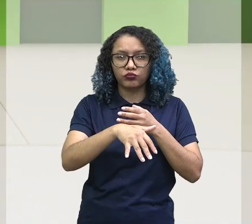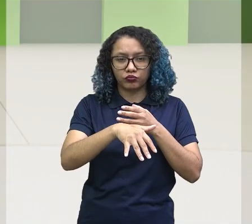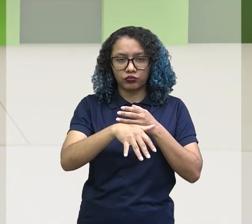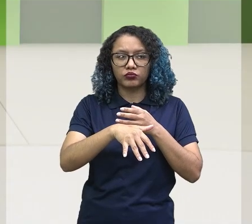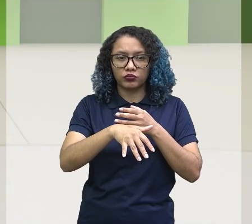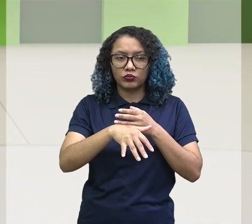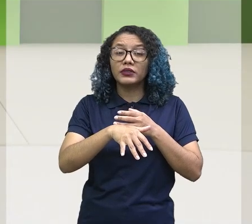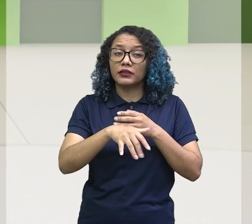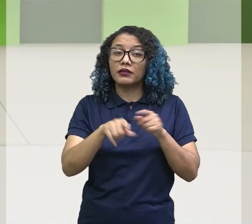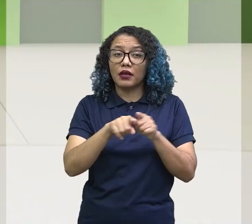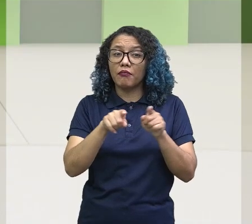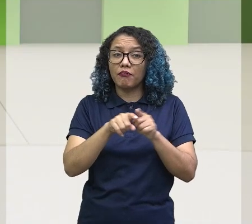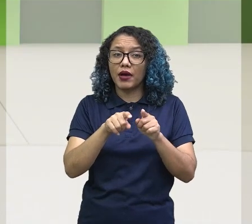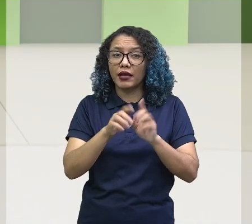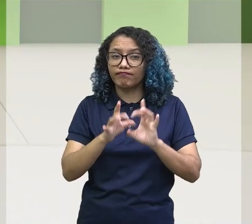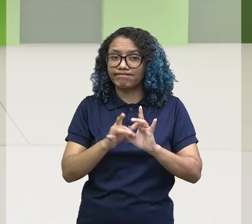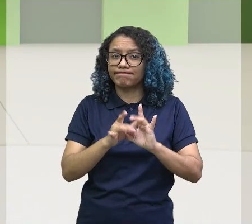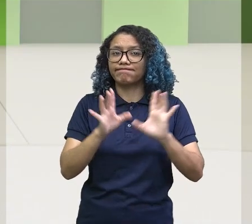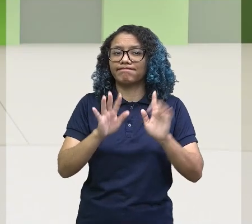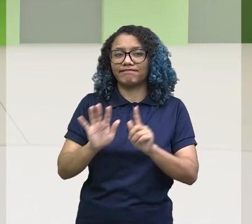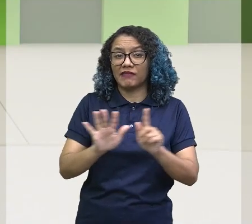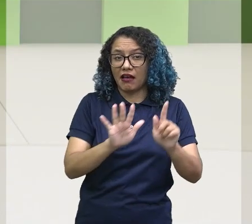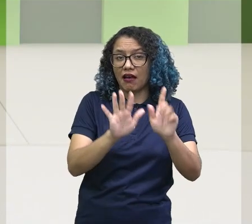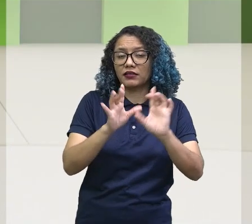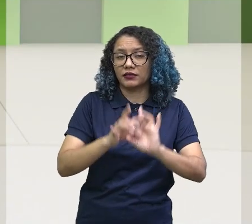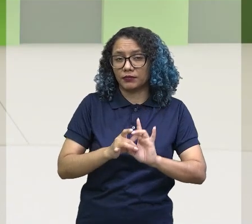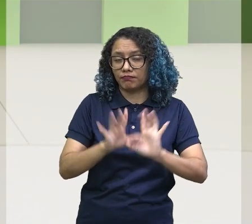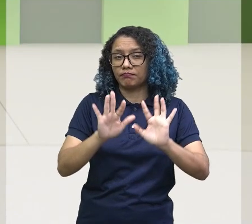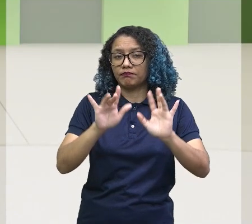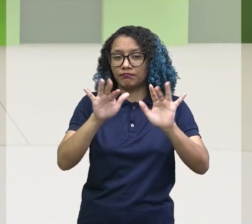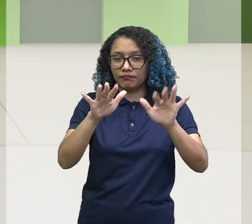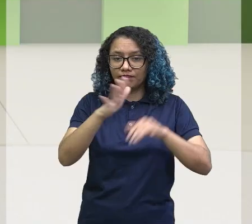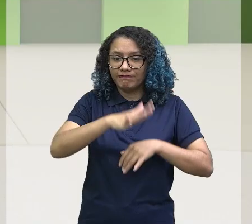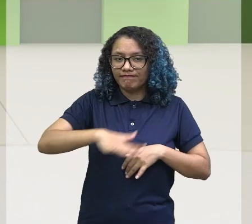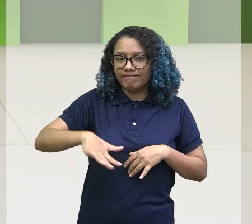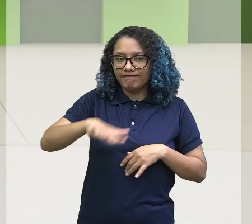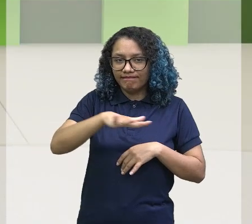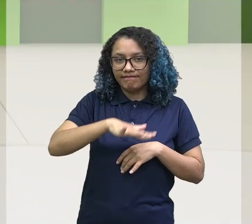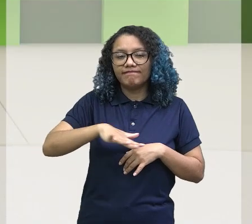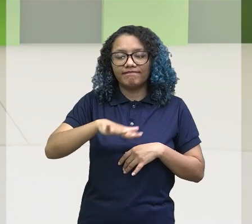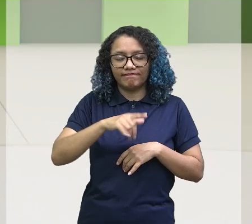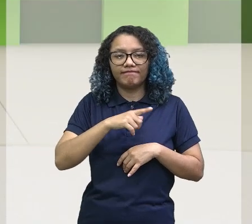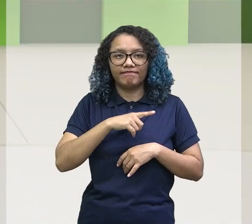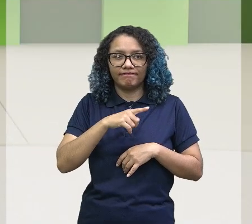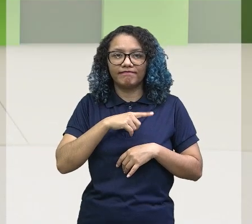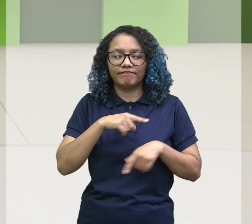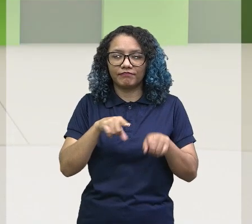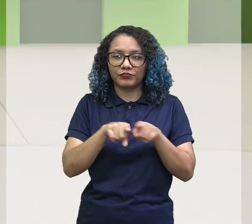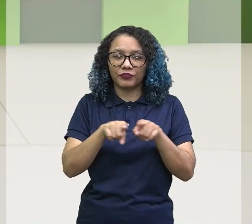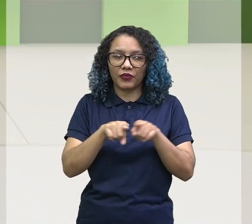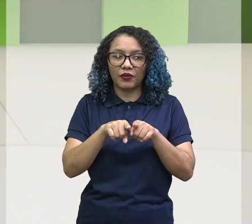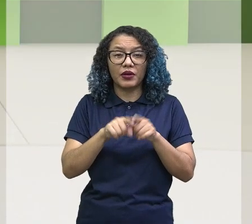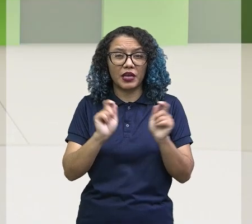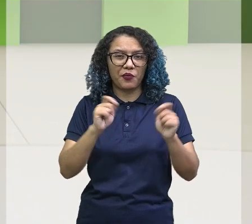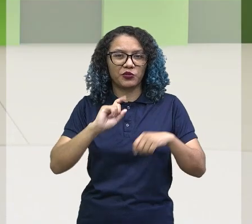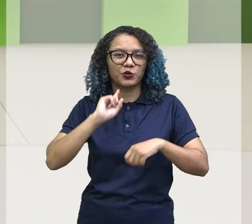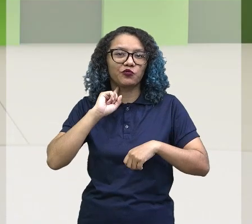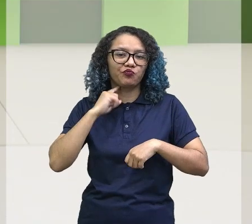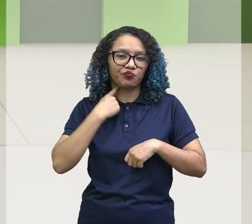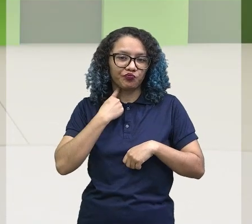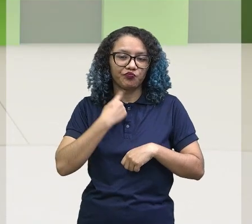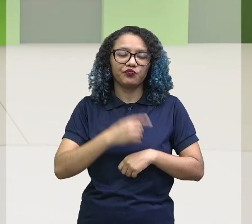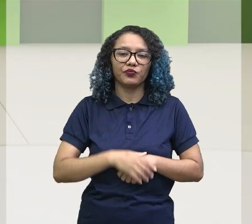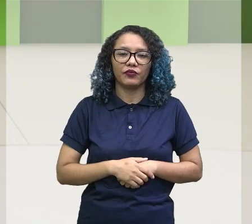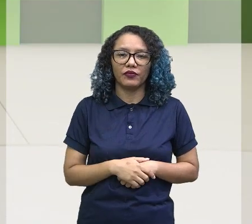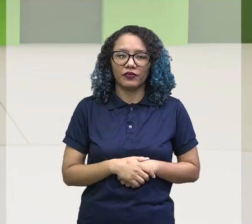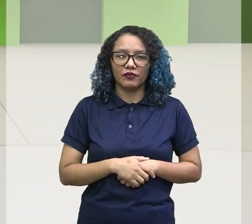erupção, e ele vai liberar também ali na natureza, no ar atmosférico, gases que vão ser poluentes. A gente está